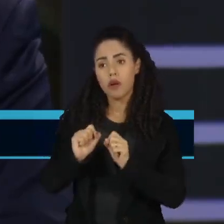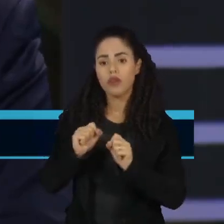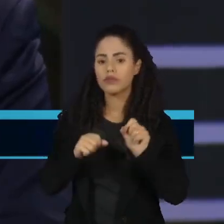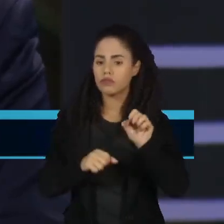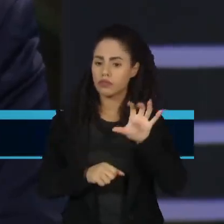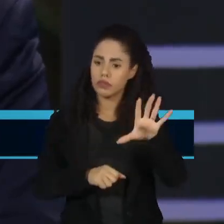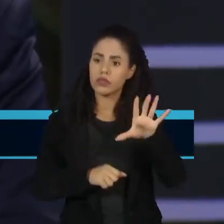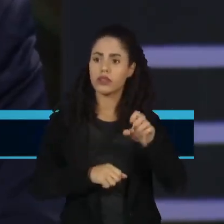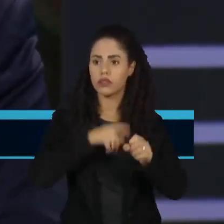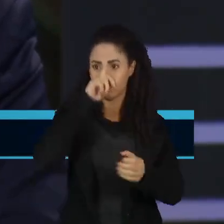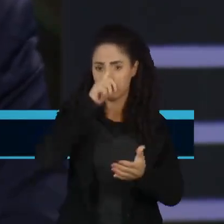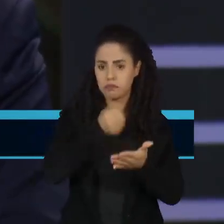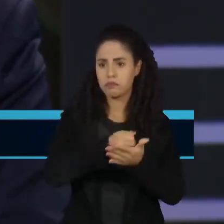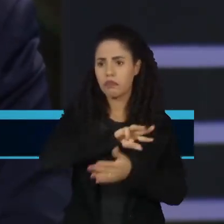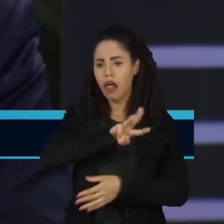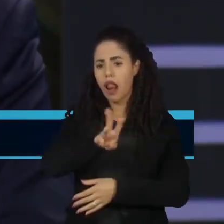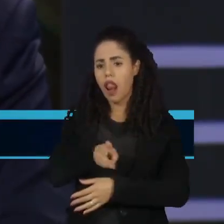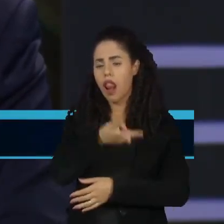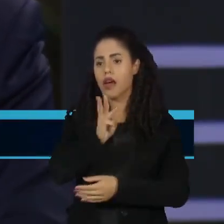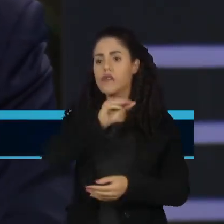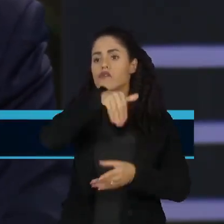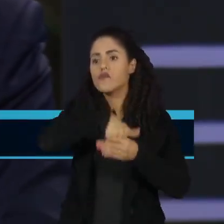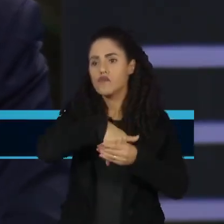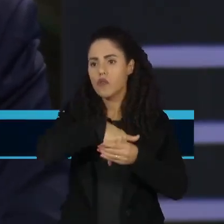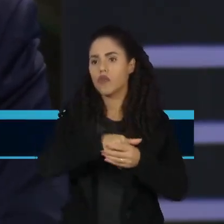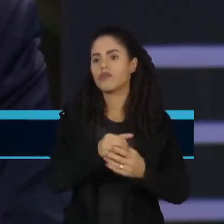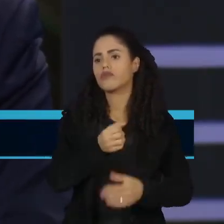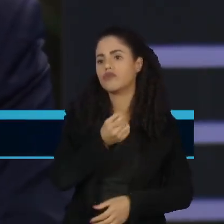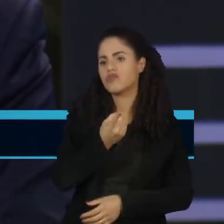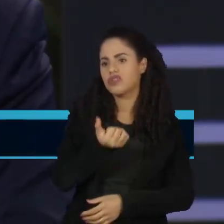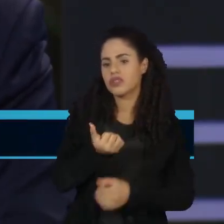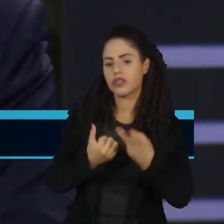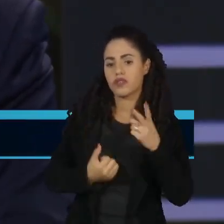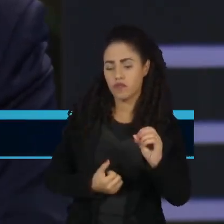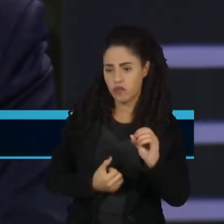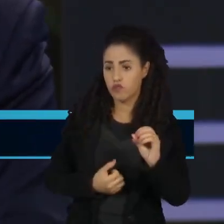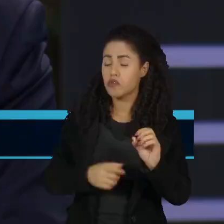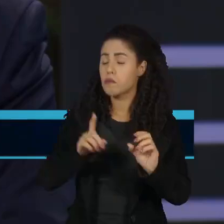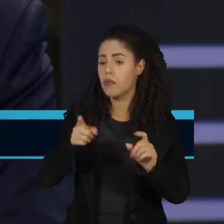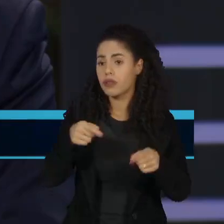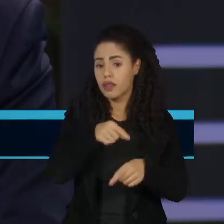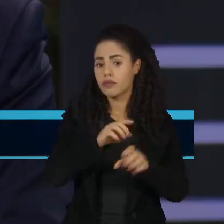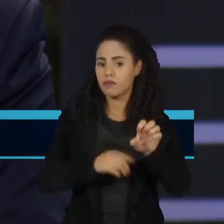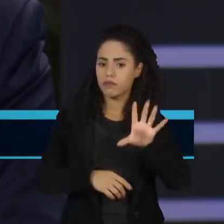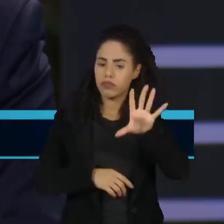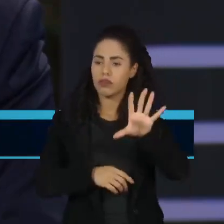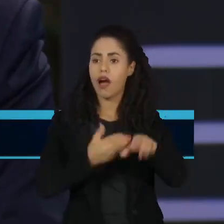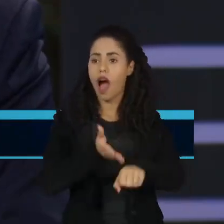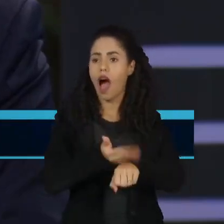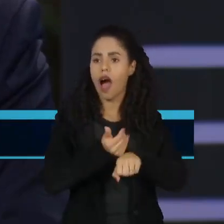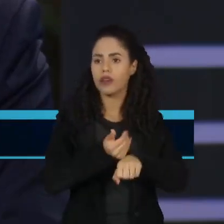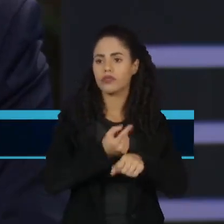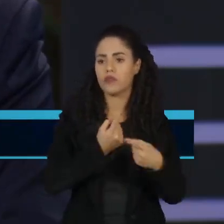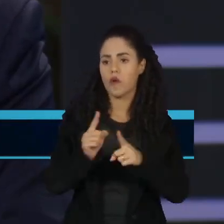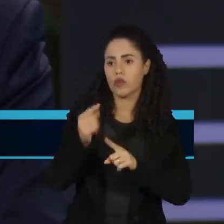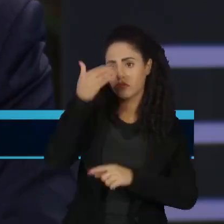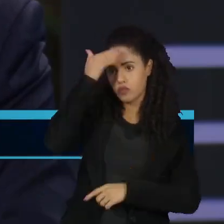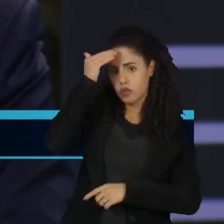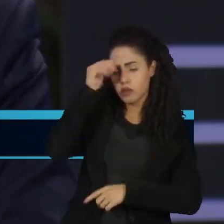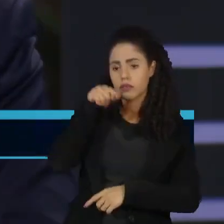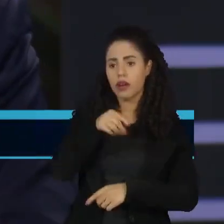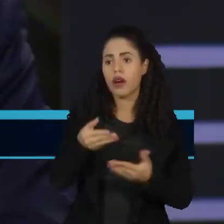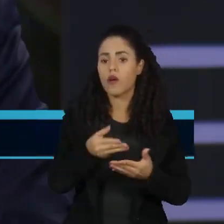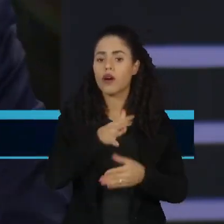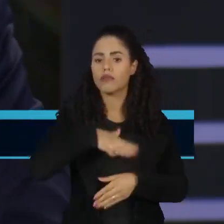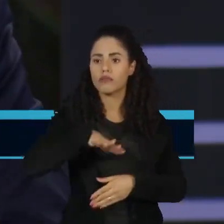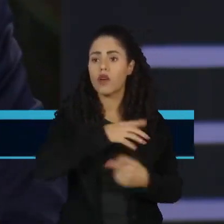foi decidido por milhares de votos, poucos votos, tanto em 16 quanto 20. E esse estado era muito anti-Joe Biden, tanto é que essa